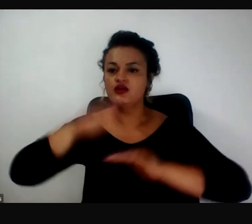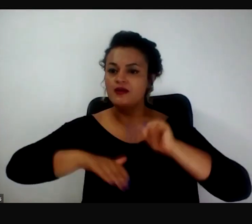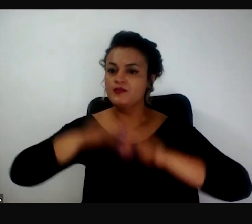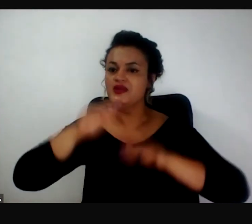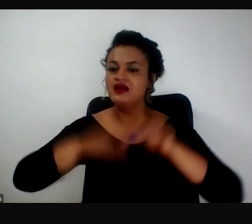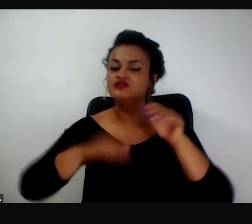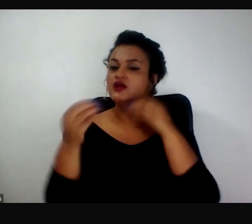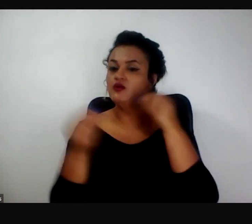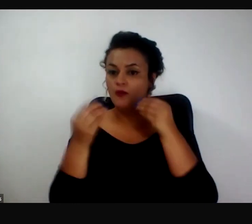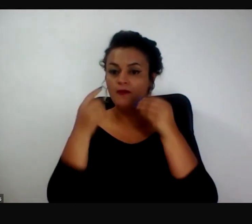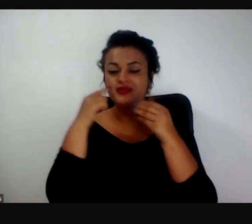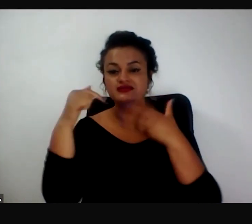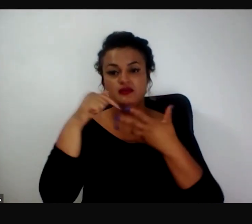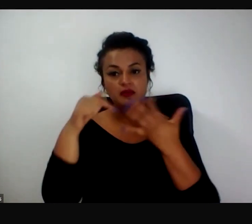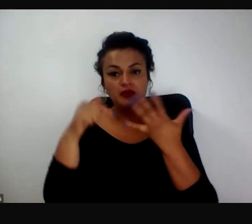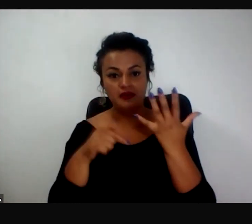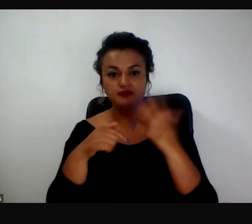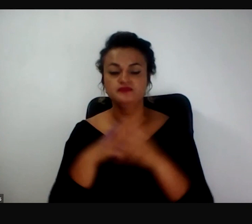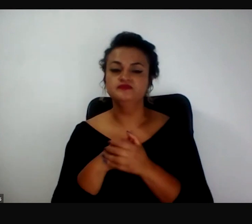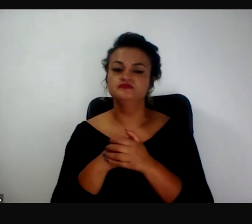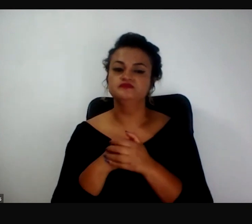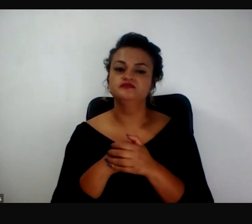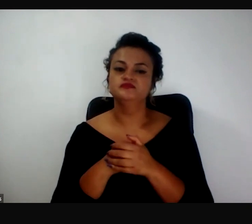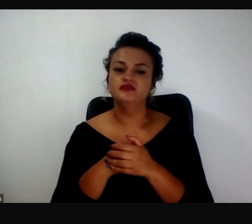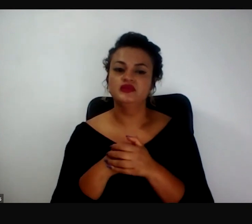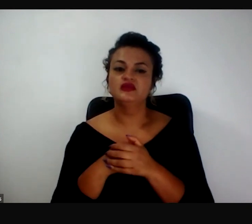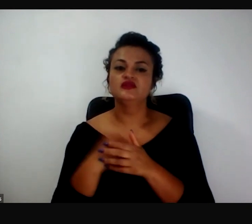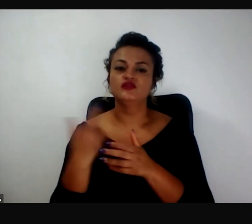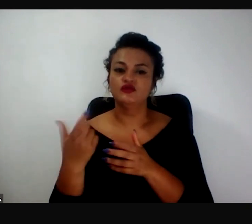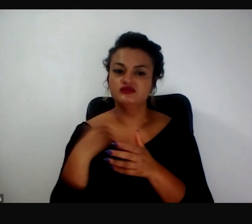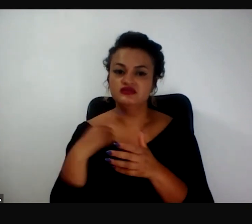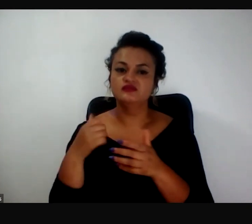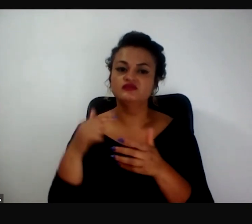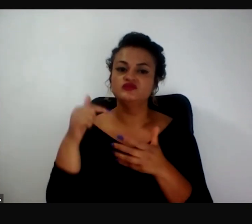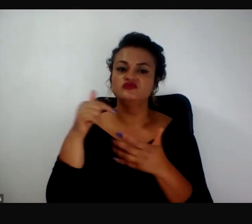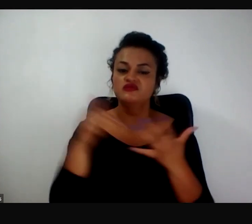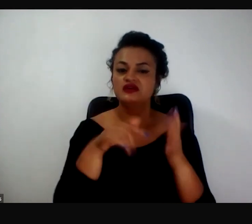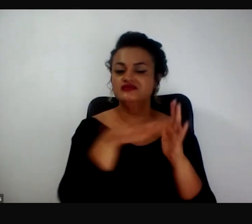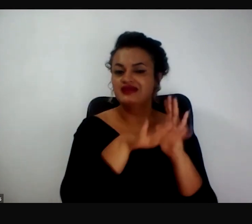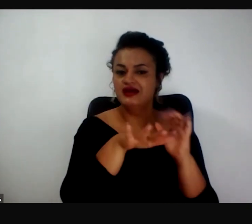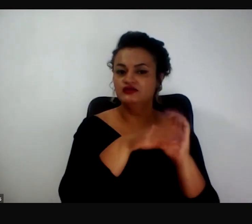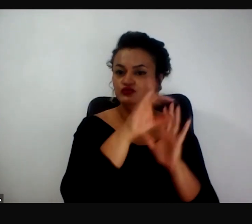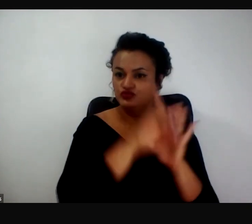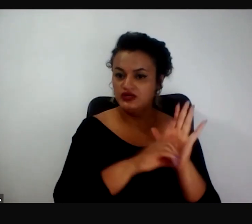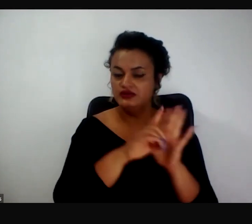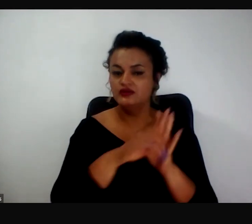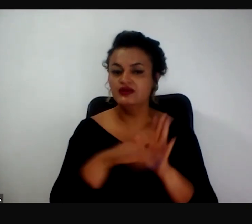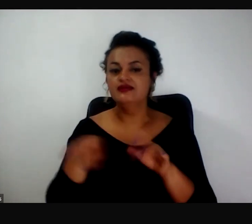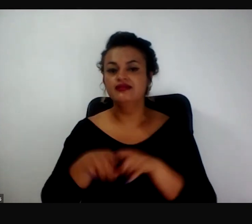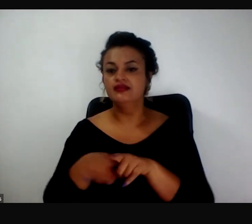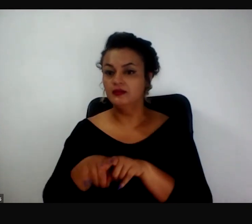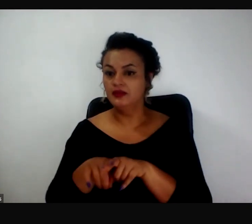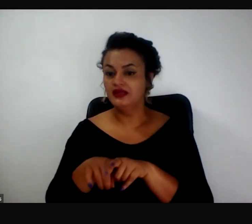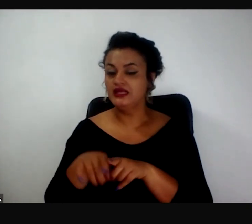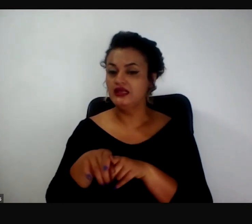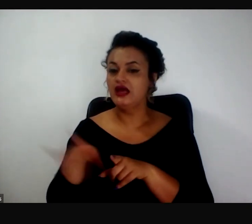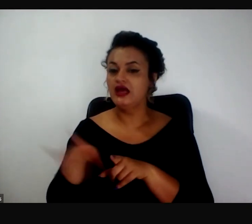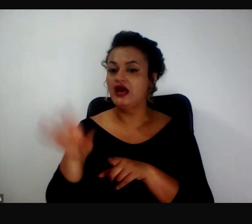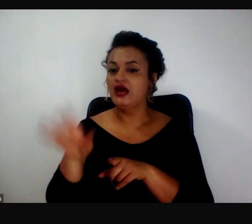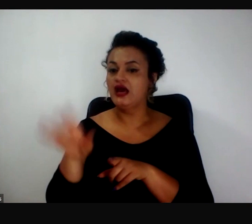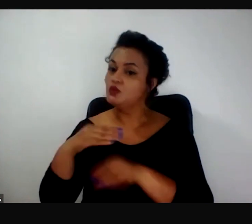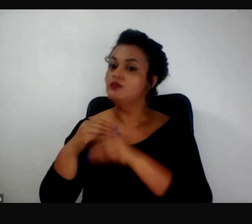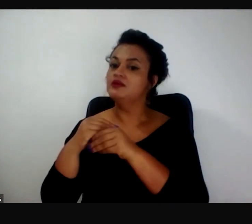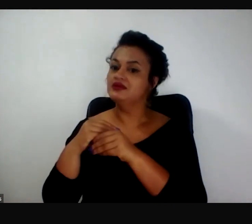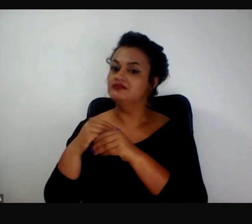los principios del derecho. Então, temos as verdadeiras fontes do direito e depois essa complementariedade